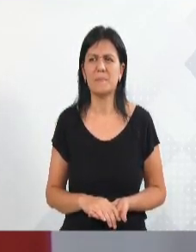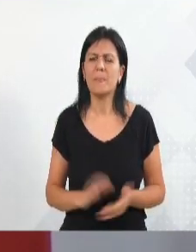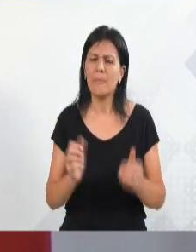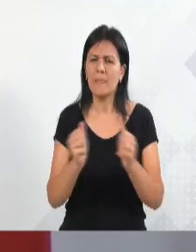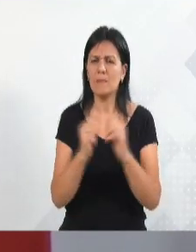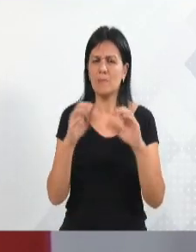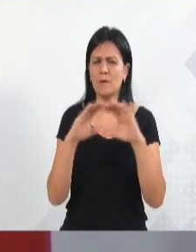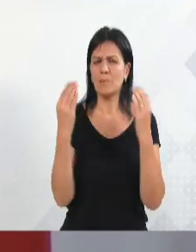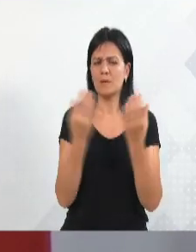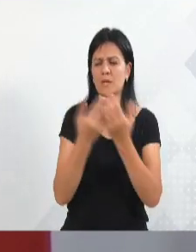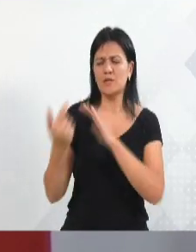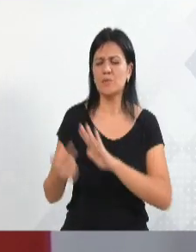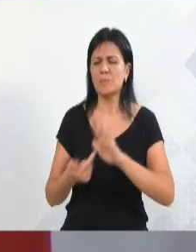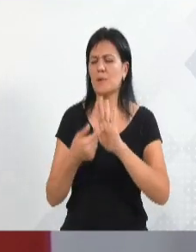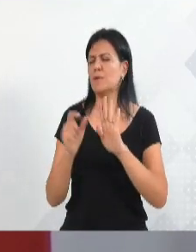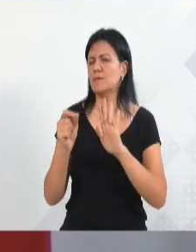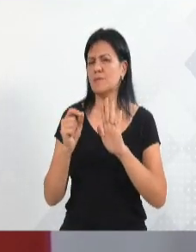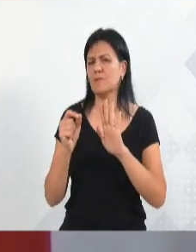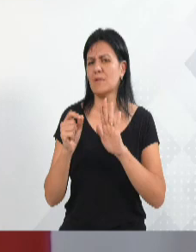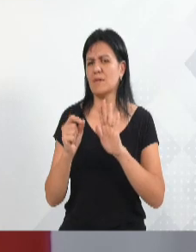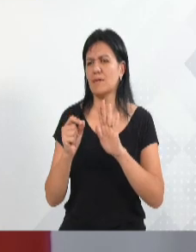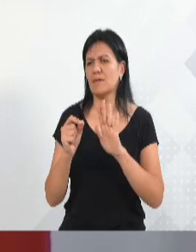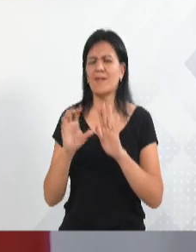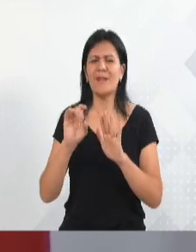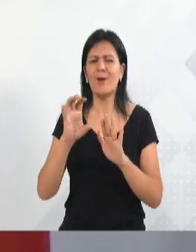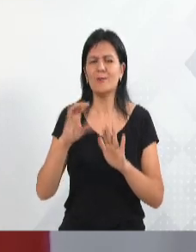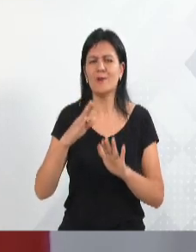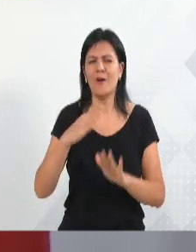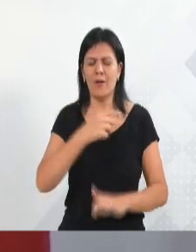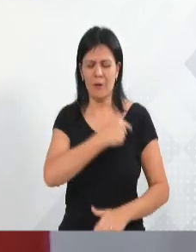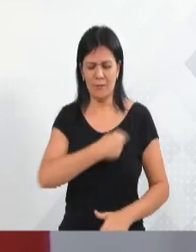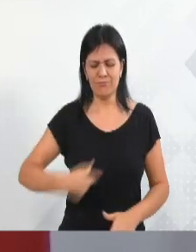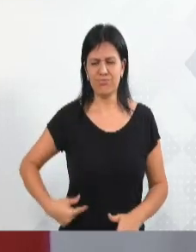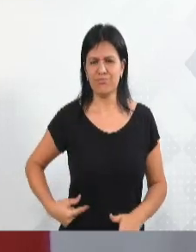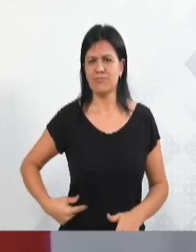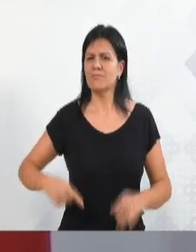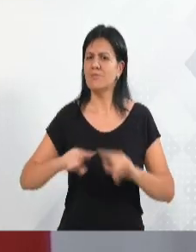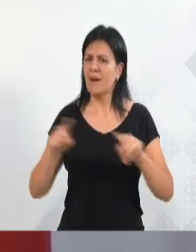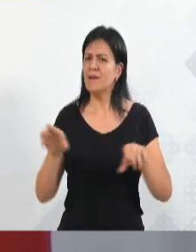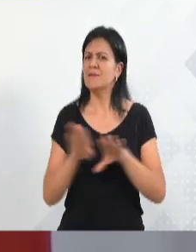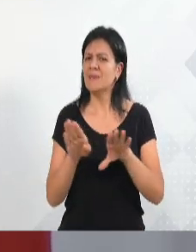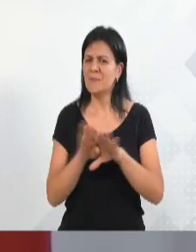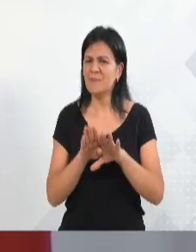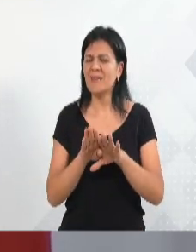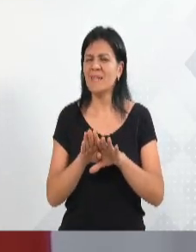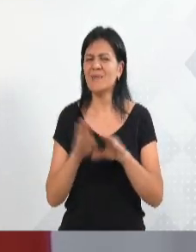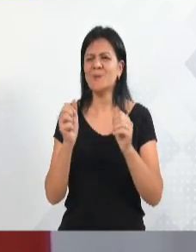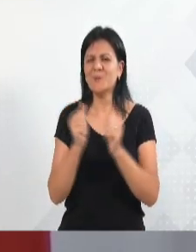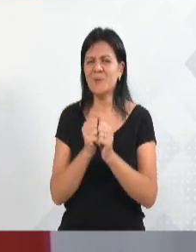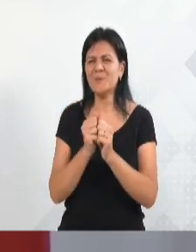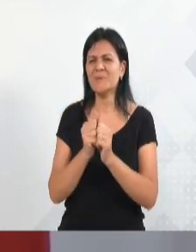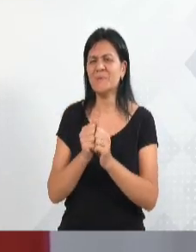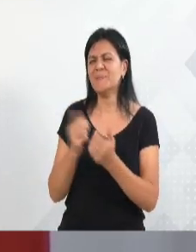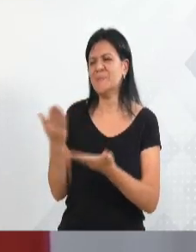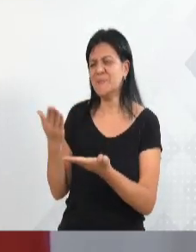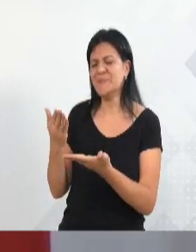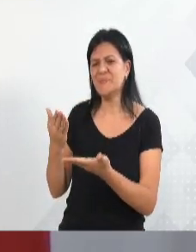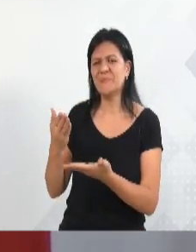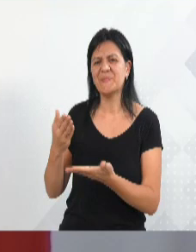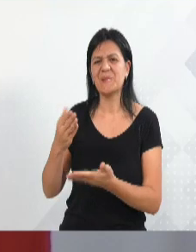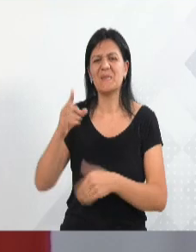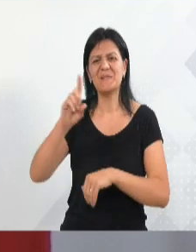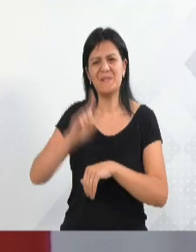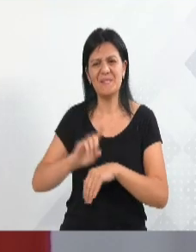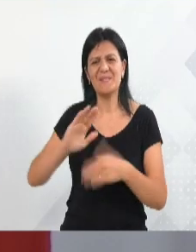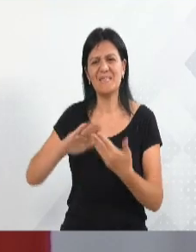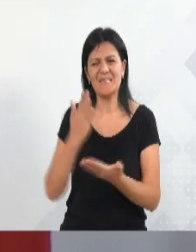comunidade demonstra que, muito além da farda, do trabalho normal, assim também como o major Tiago Guilherme aqui, todos conhecemos o